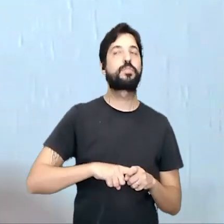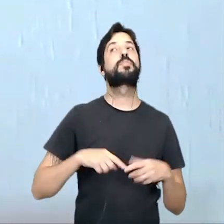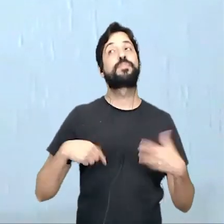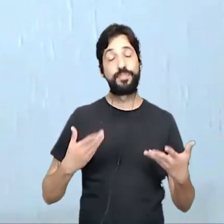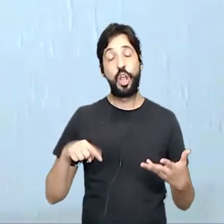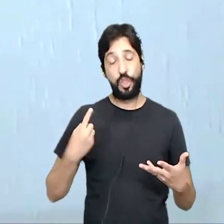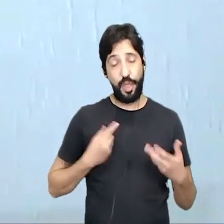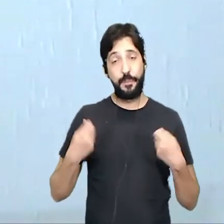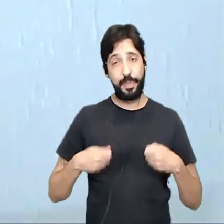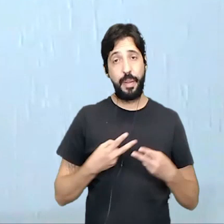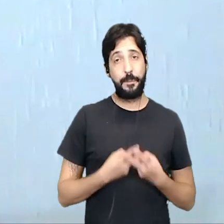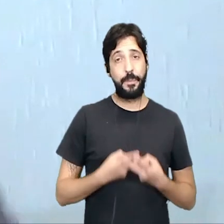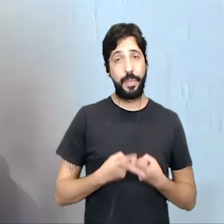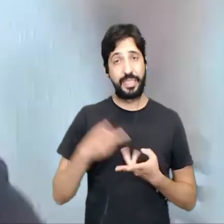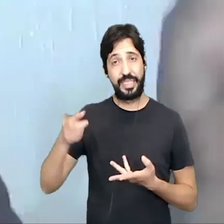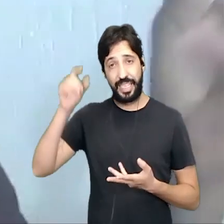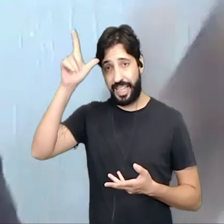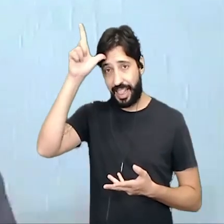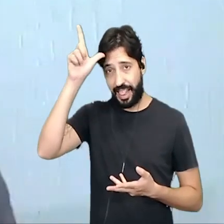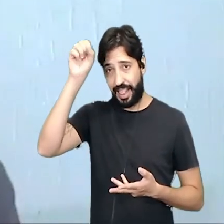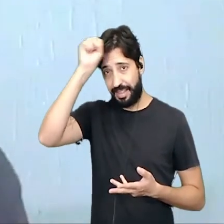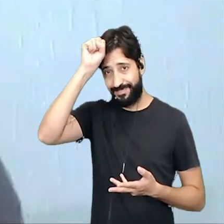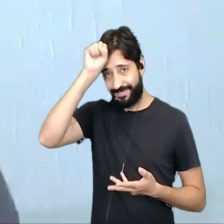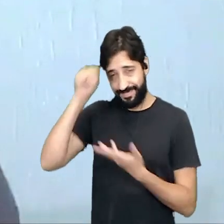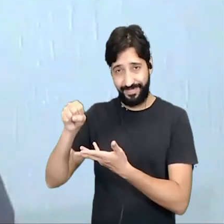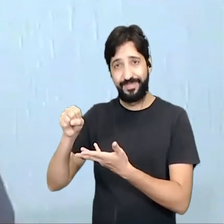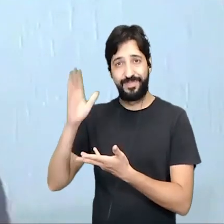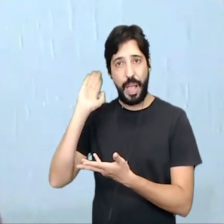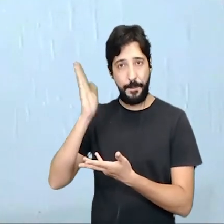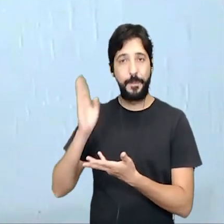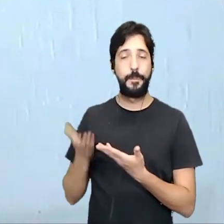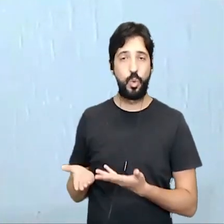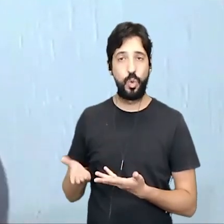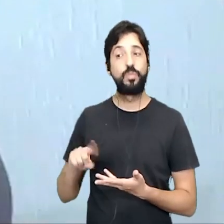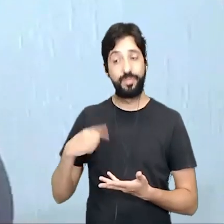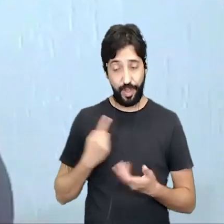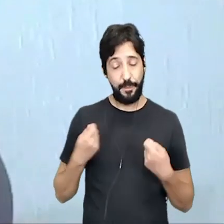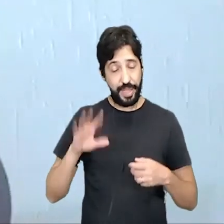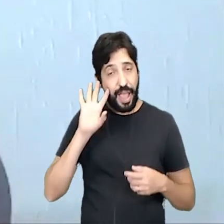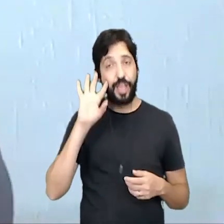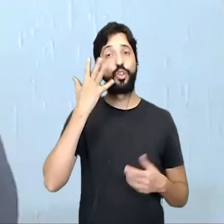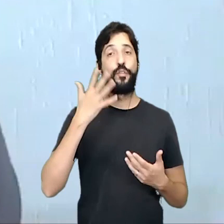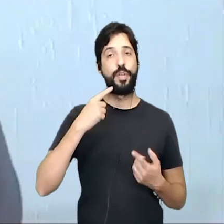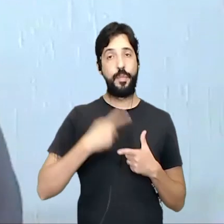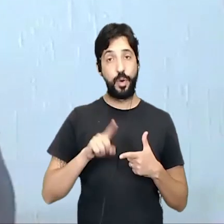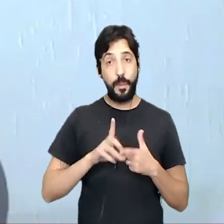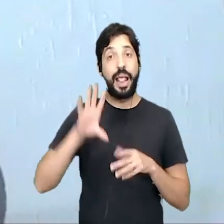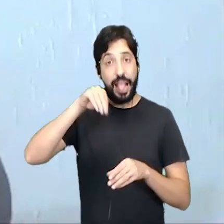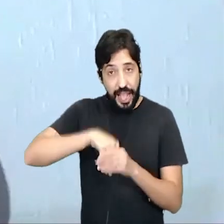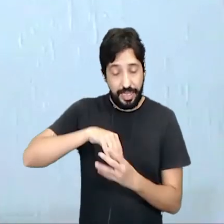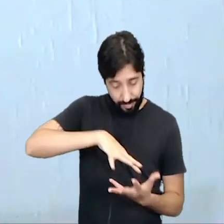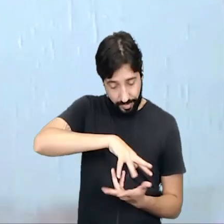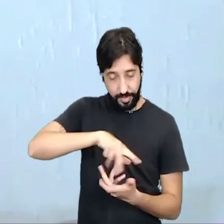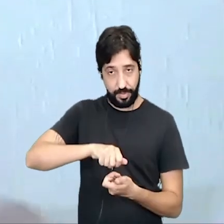que ter paciência com esses imbecis. É aqui na Terra que nós vamos ter que resolver esse problema. Então,